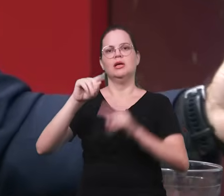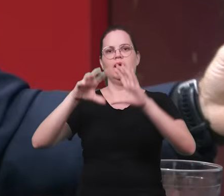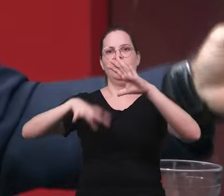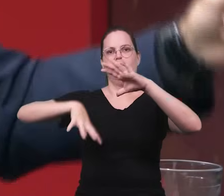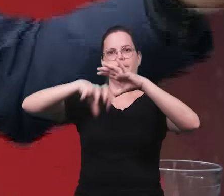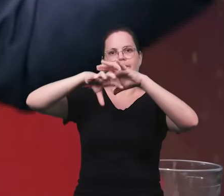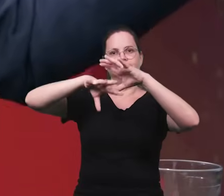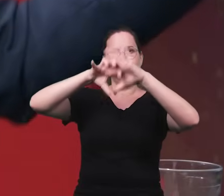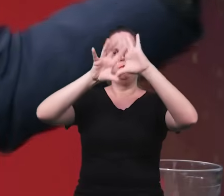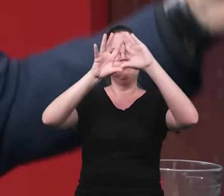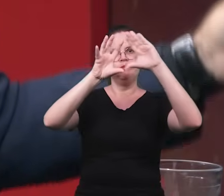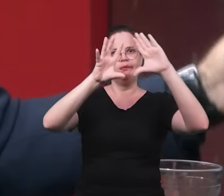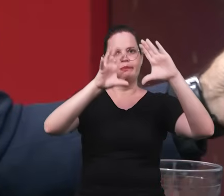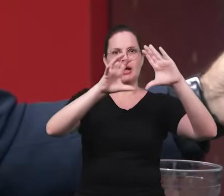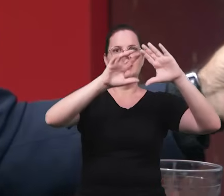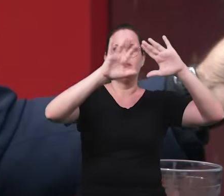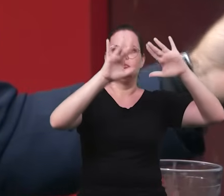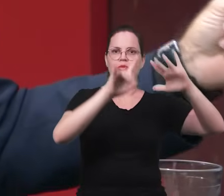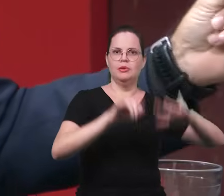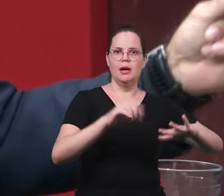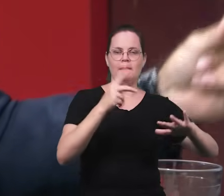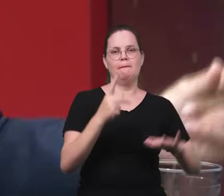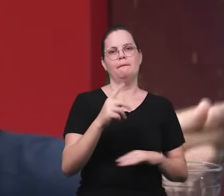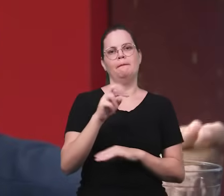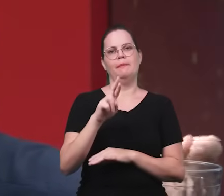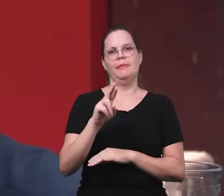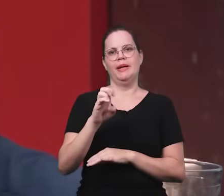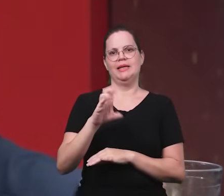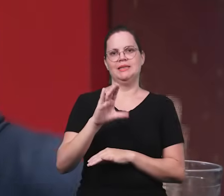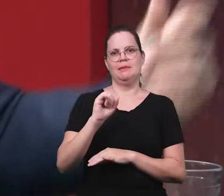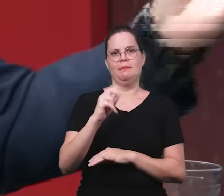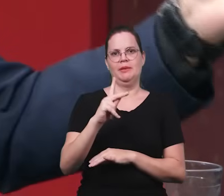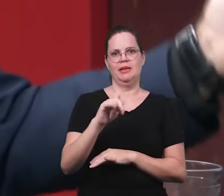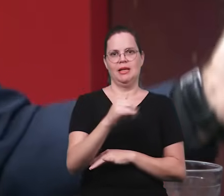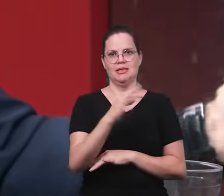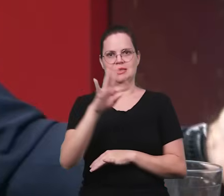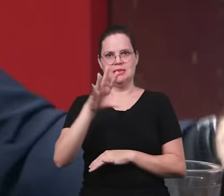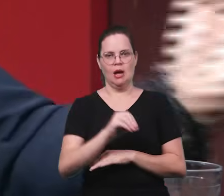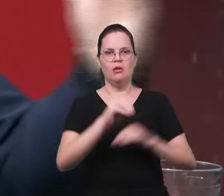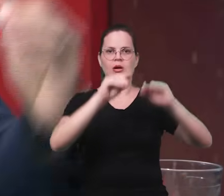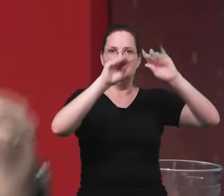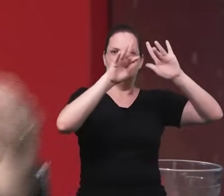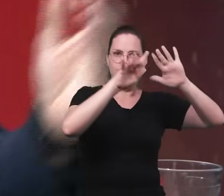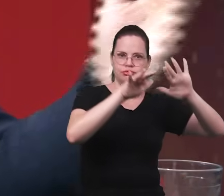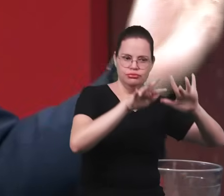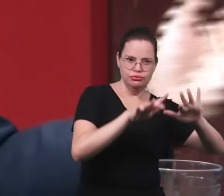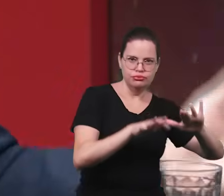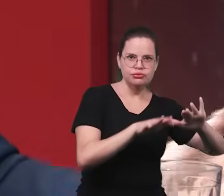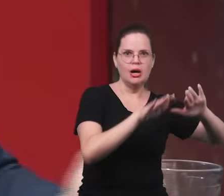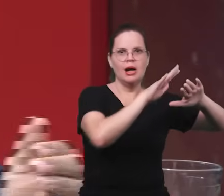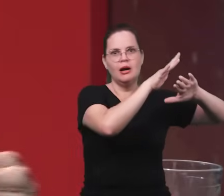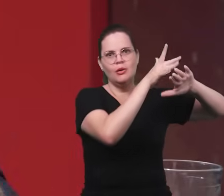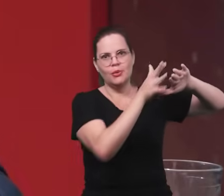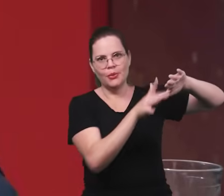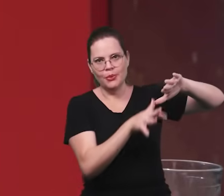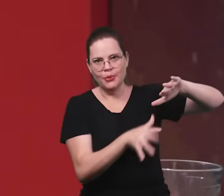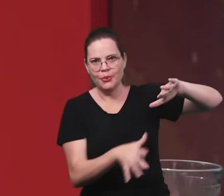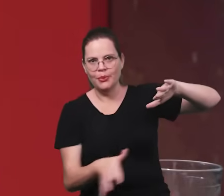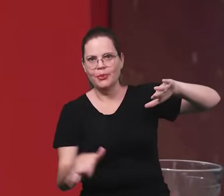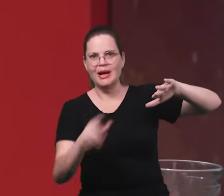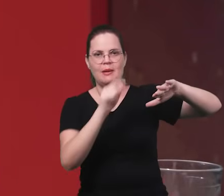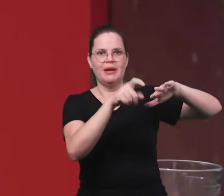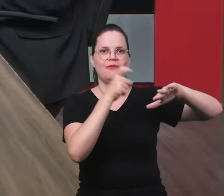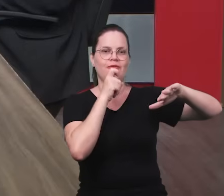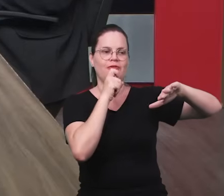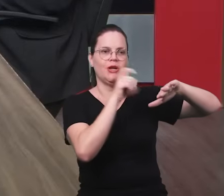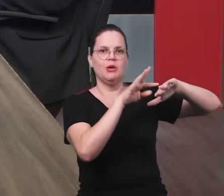de gelo, e aquilo ali tudo volta, o gelo derrete, e volta para os rios para o